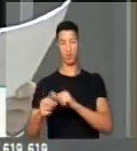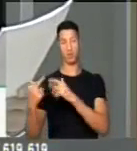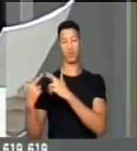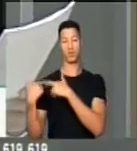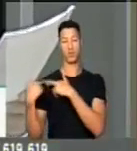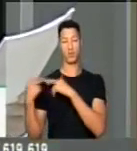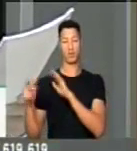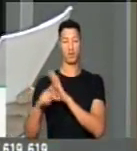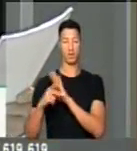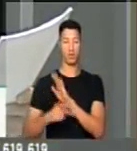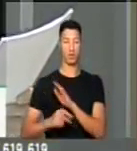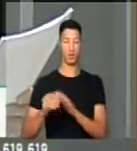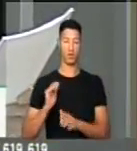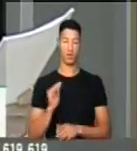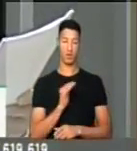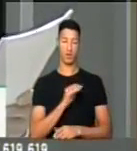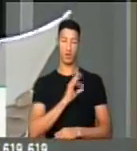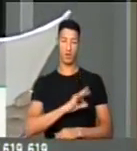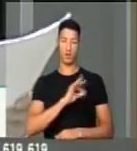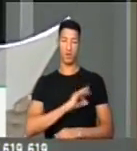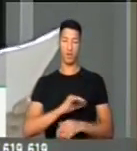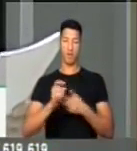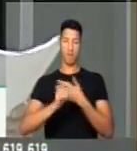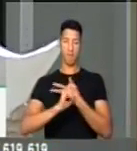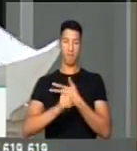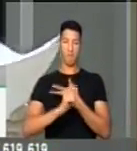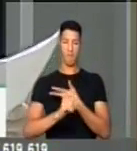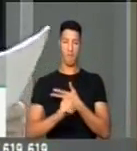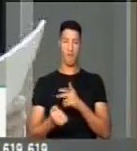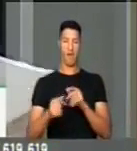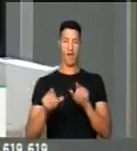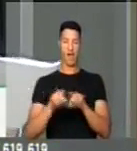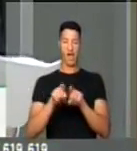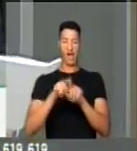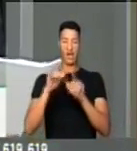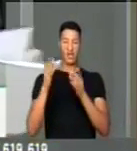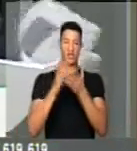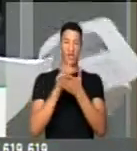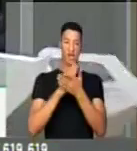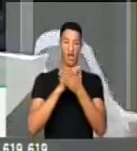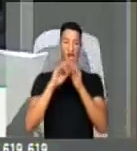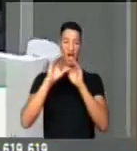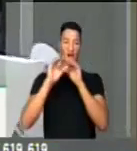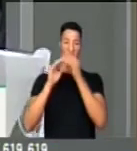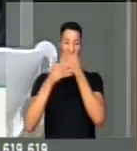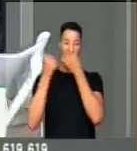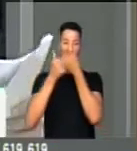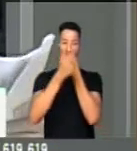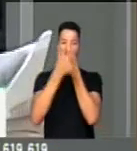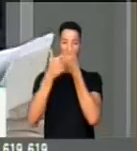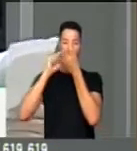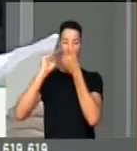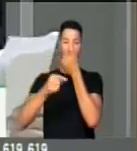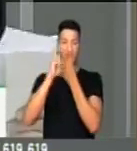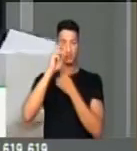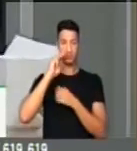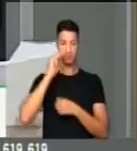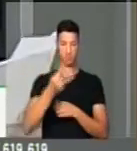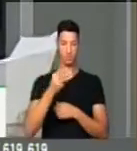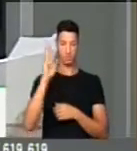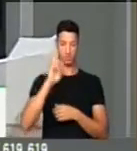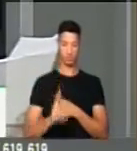função comissionada do Poder Executivo. Isso resultou a economia de 12,5